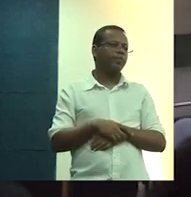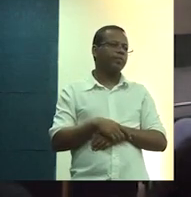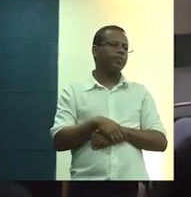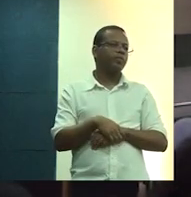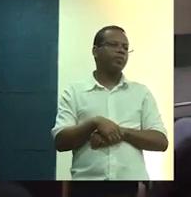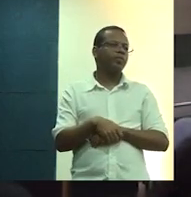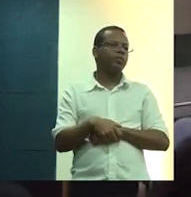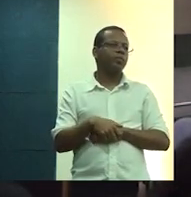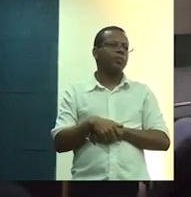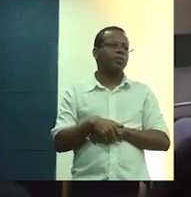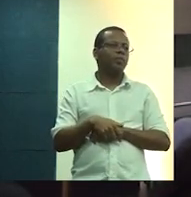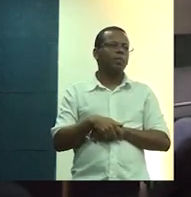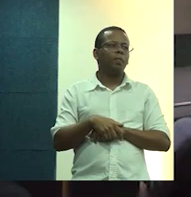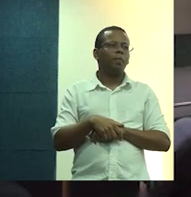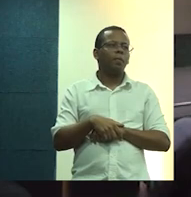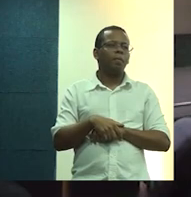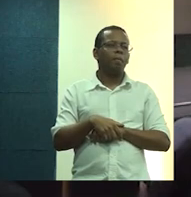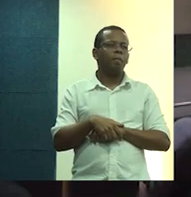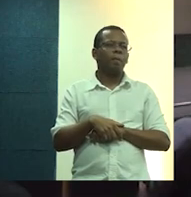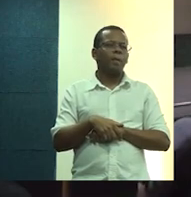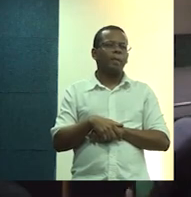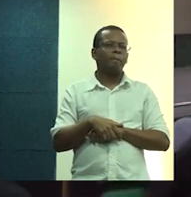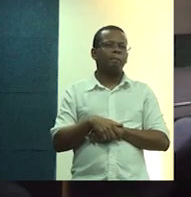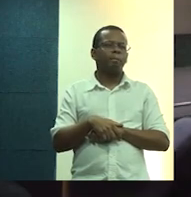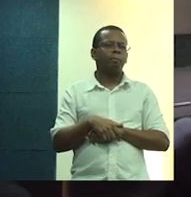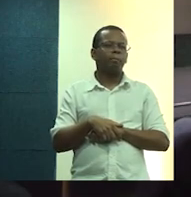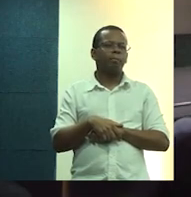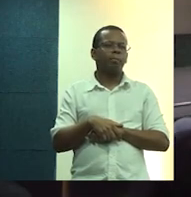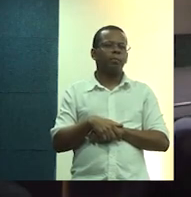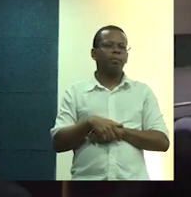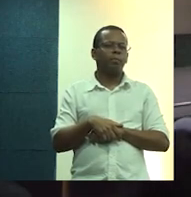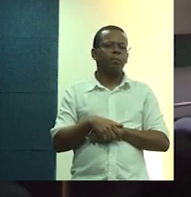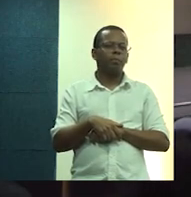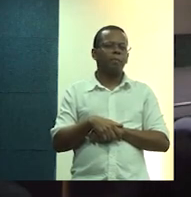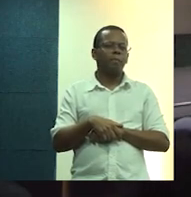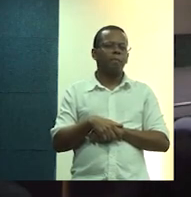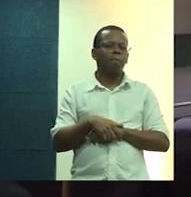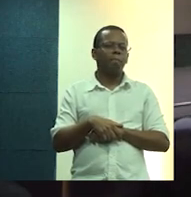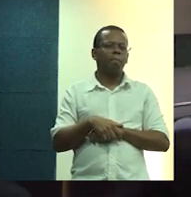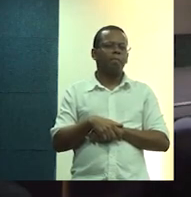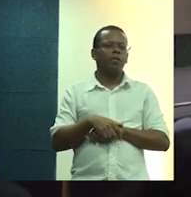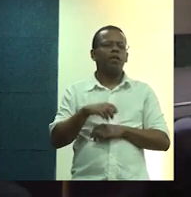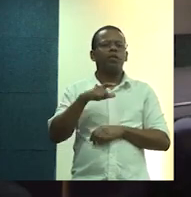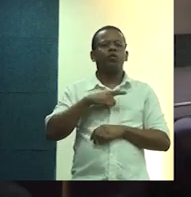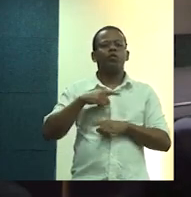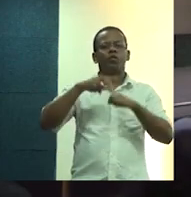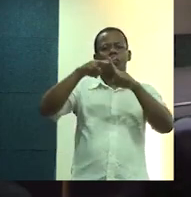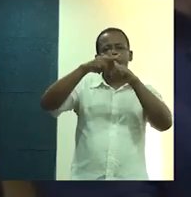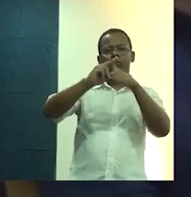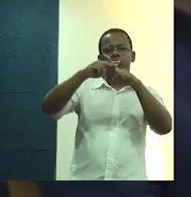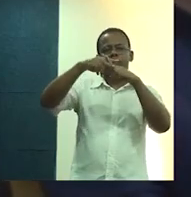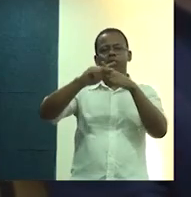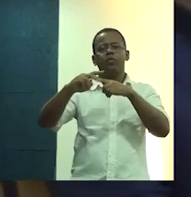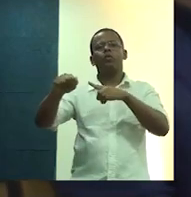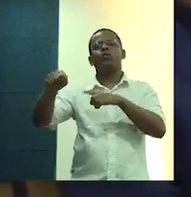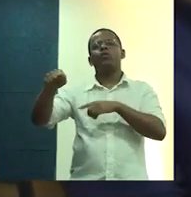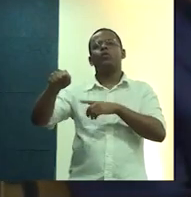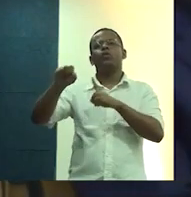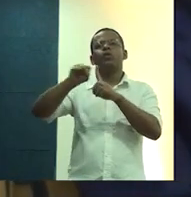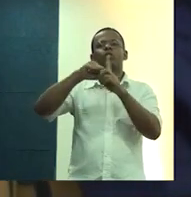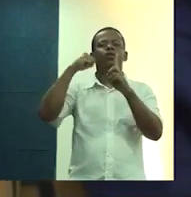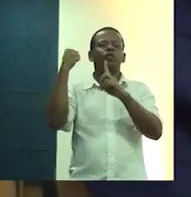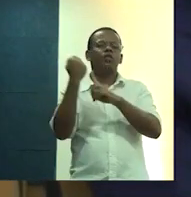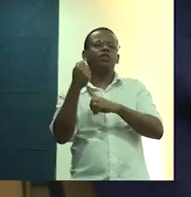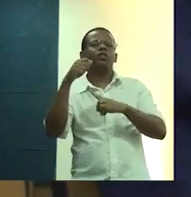os equipamentos sociais equipamentos sociais a gente tem equipamentos sociais de saúde de